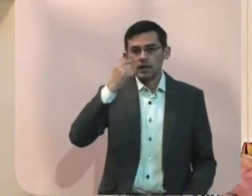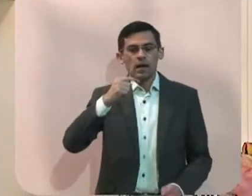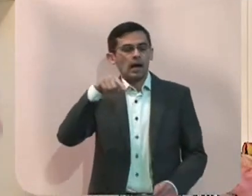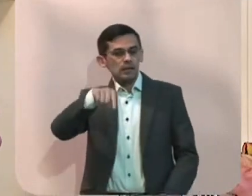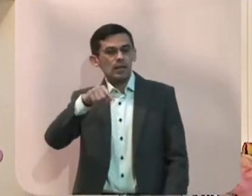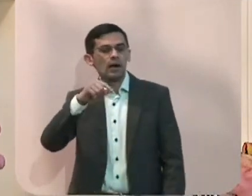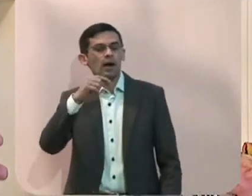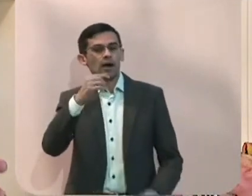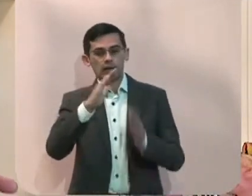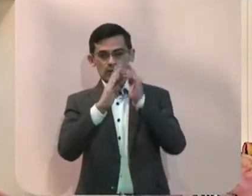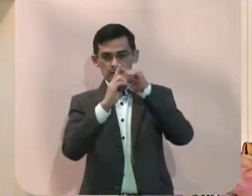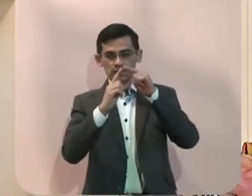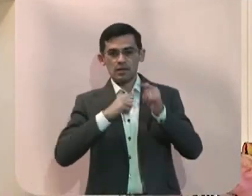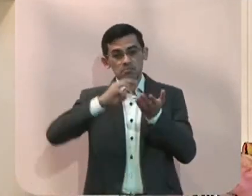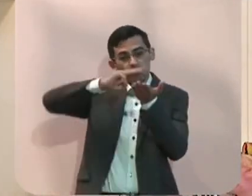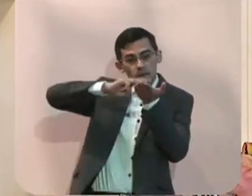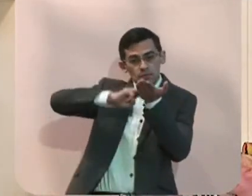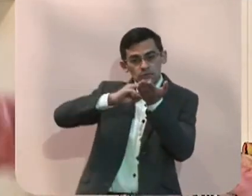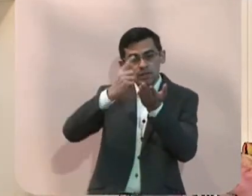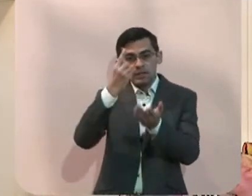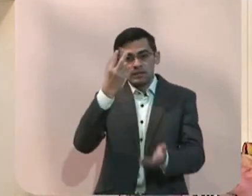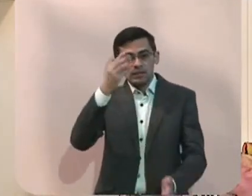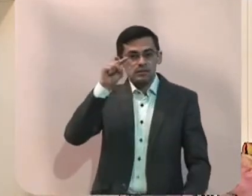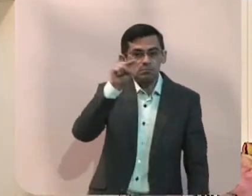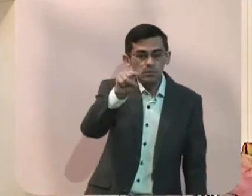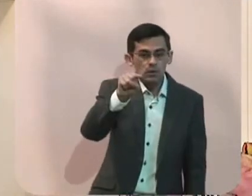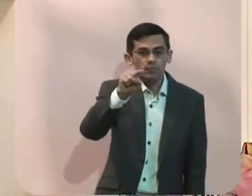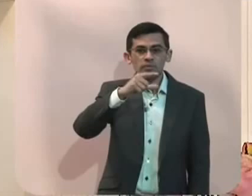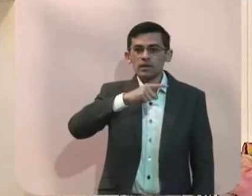tem 13.500 membros, se nós tivermos